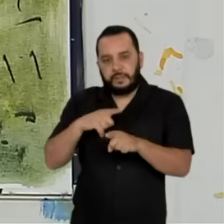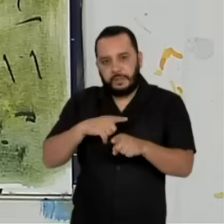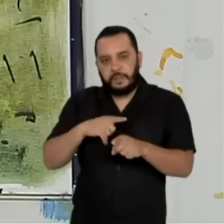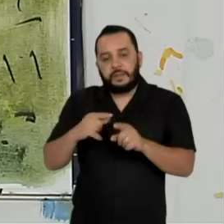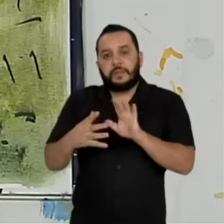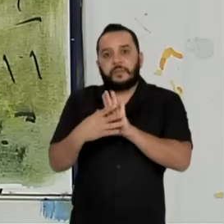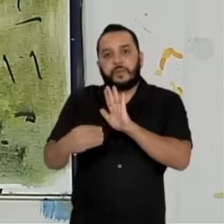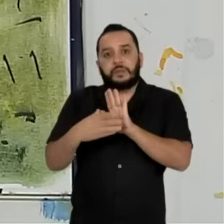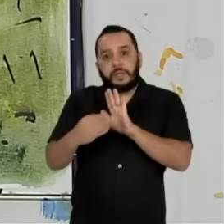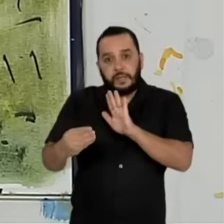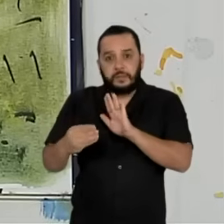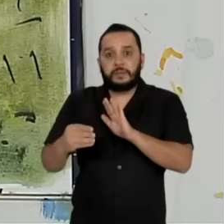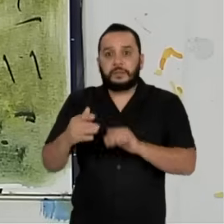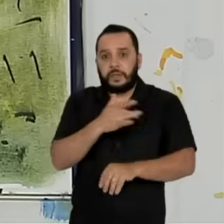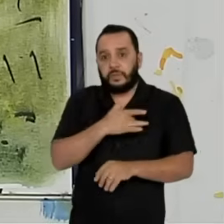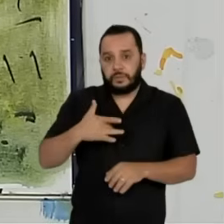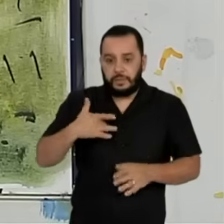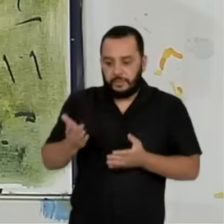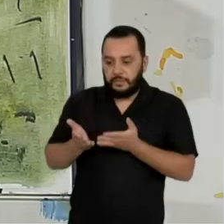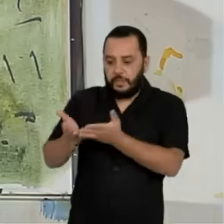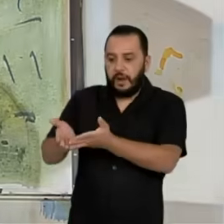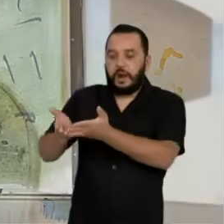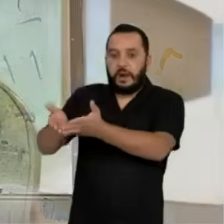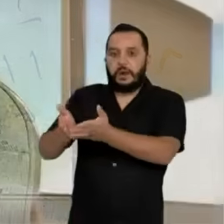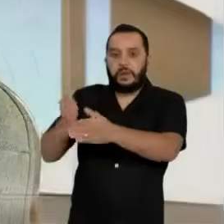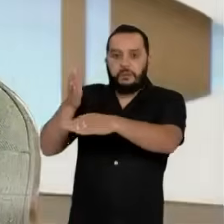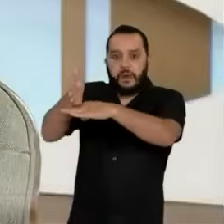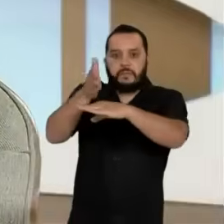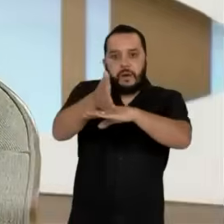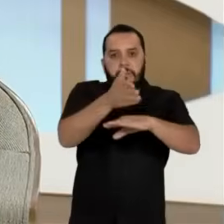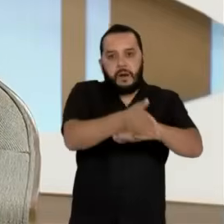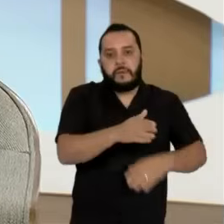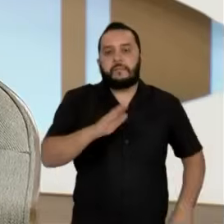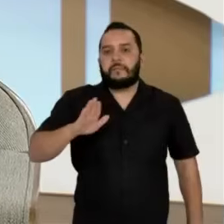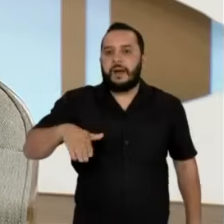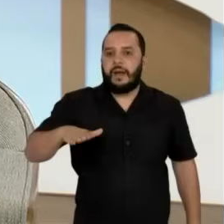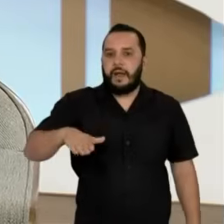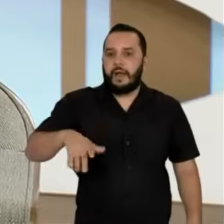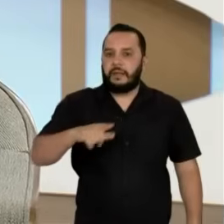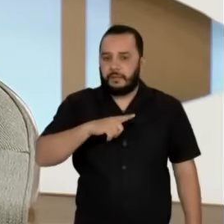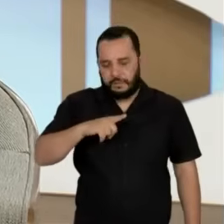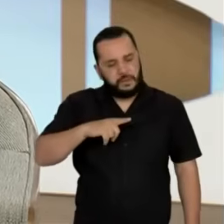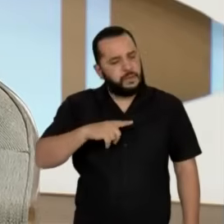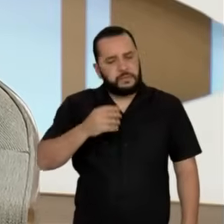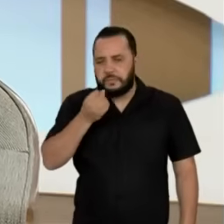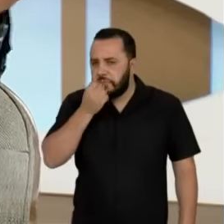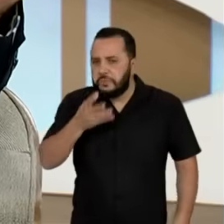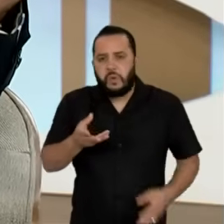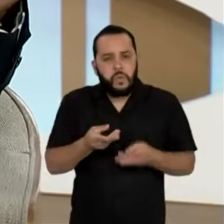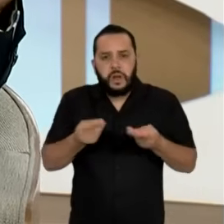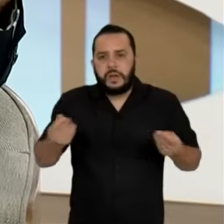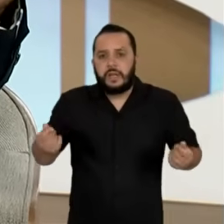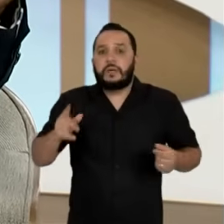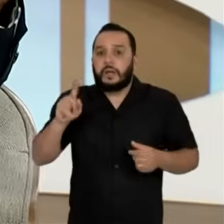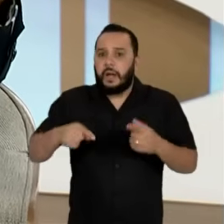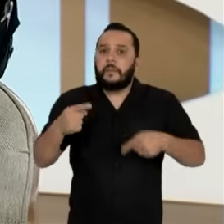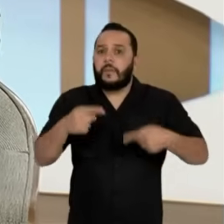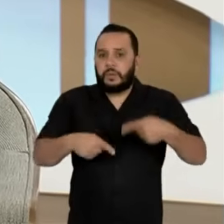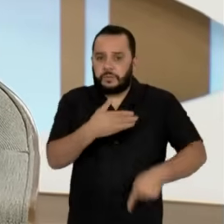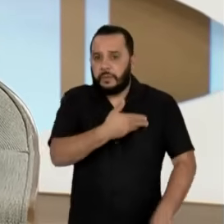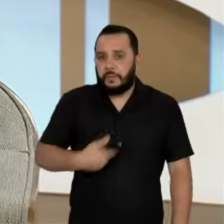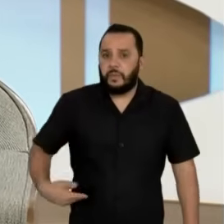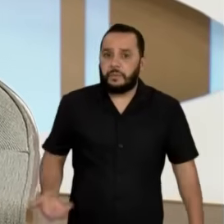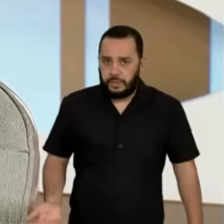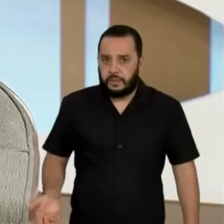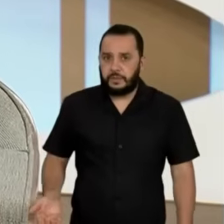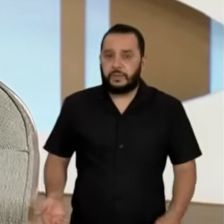saúde lá, um barco hospital, que roda as comunidades a um custo bem mais baixo, com uma eficiência enorme, que se tornou política pública, né? Então, hoje em